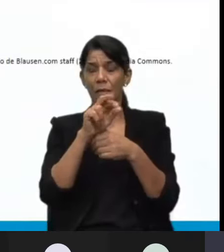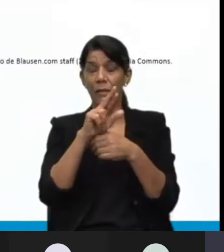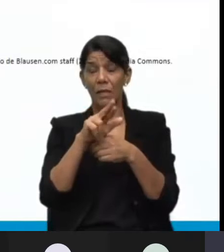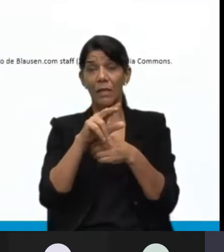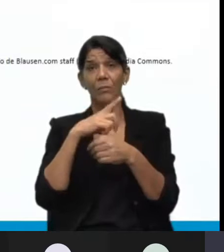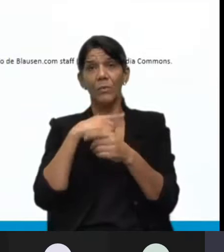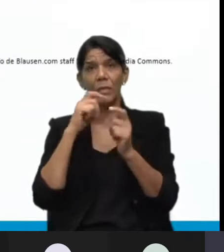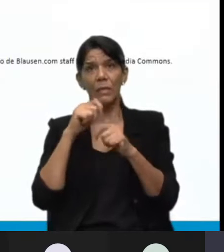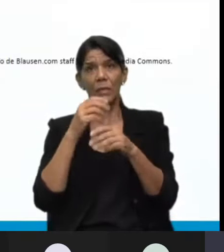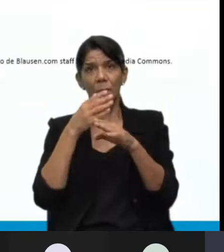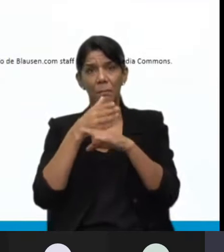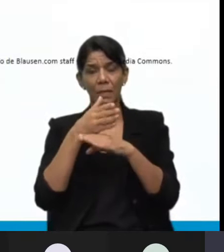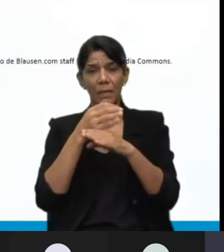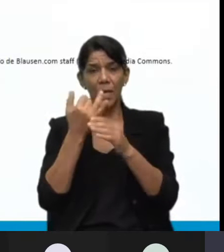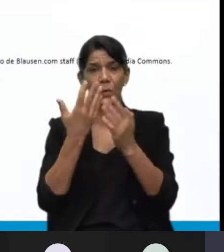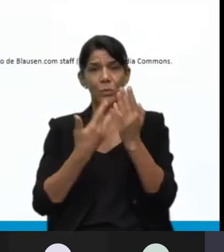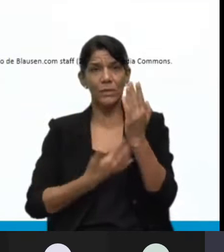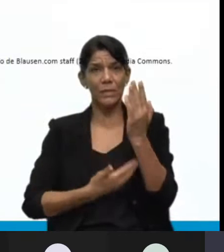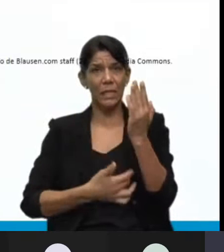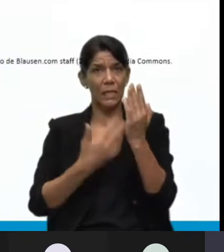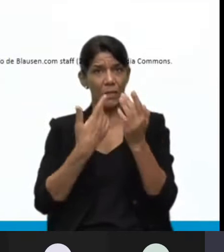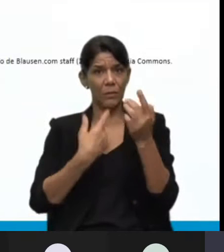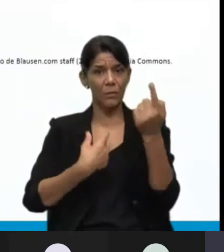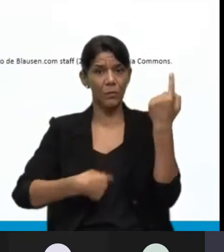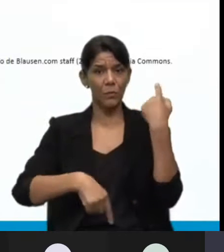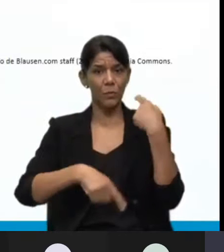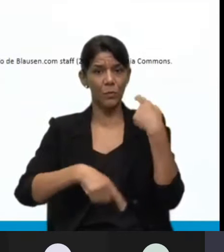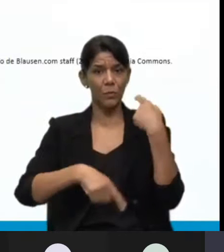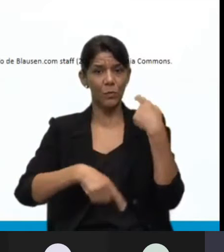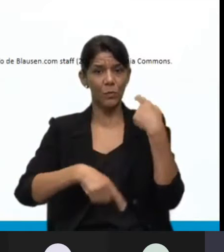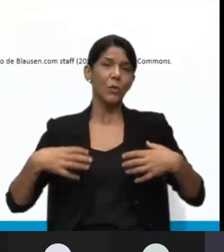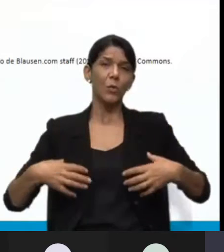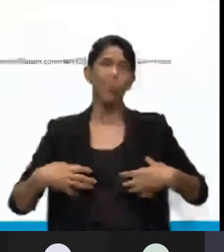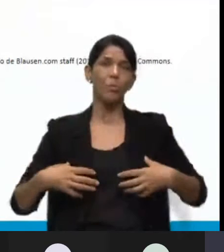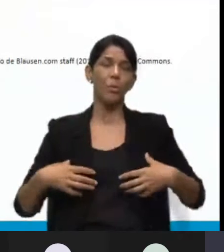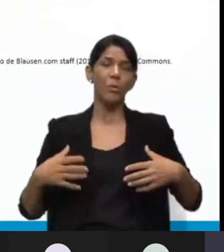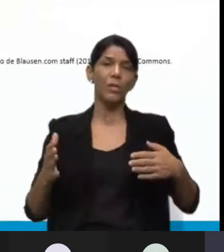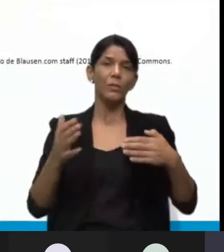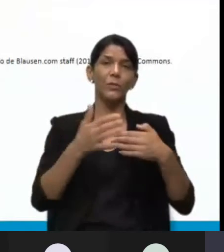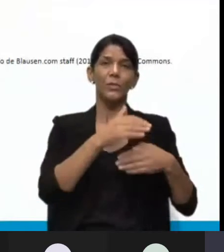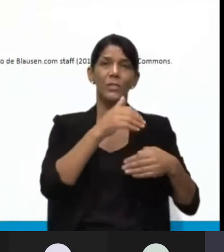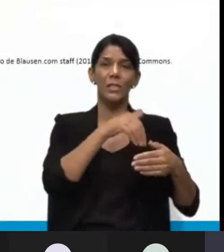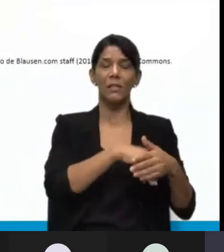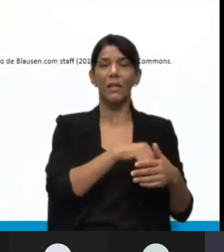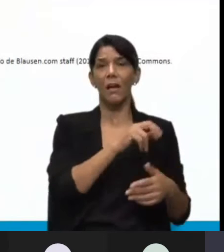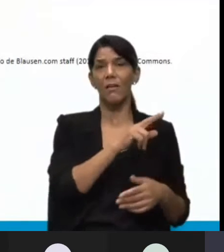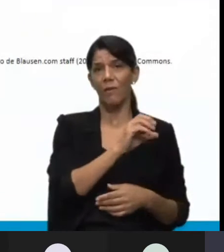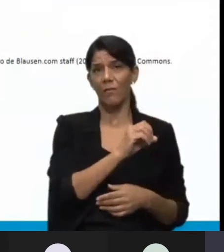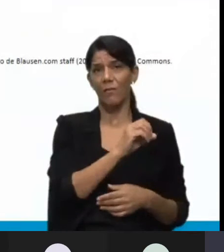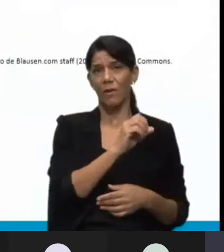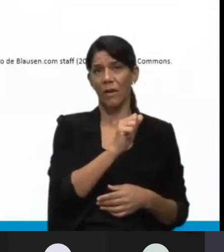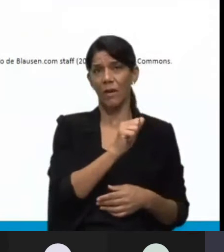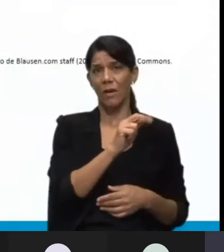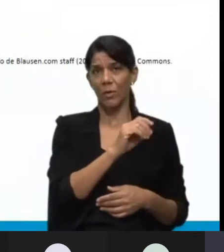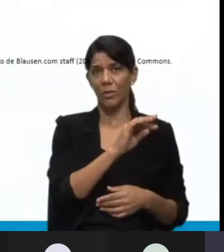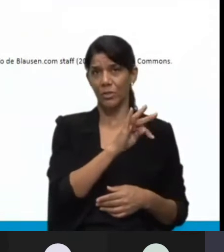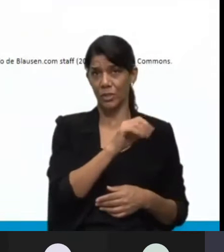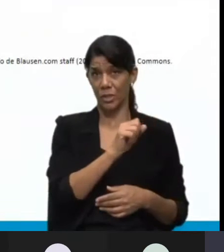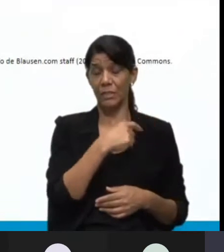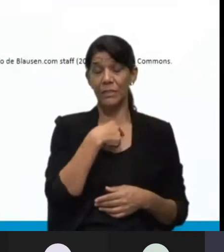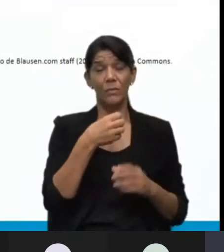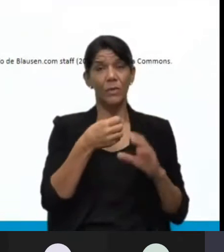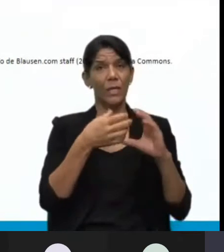vai permitir a passagem do sangue aqui para a artéria pulmonar e bem aqui escondidinha a válvula aórtica,